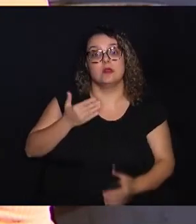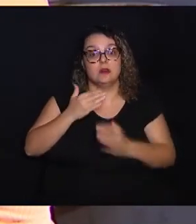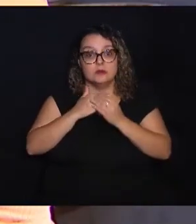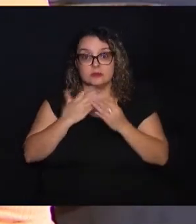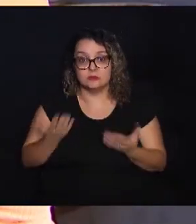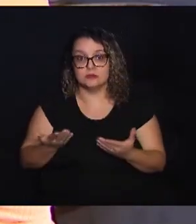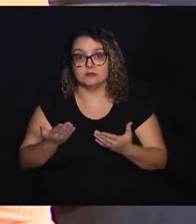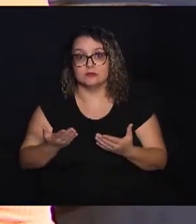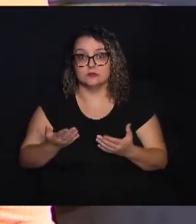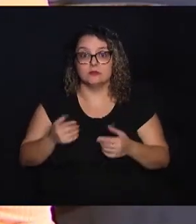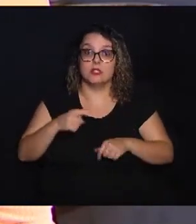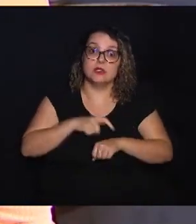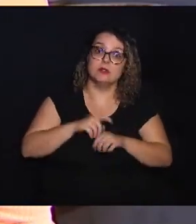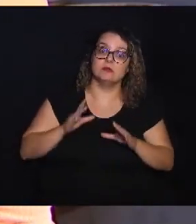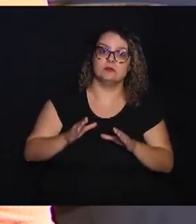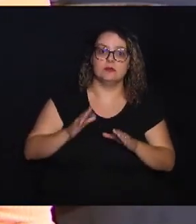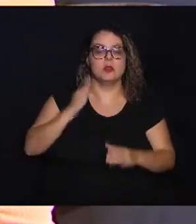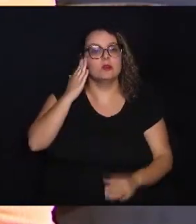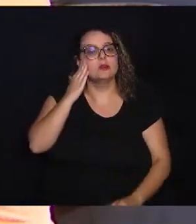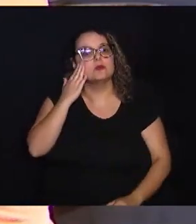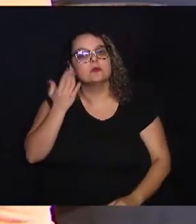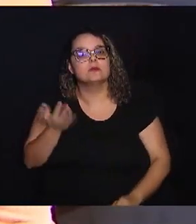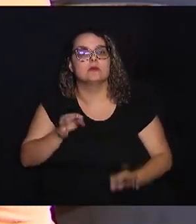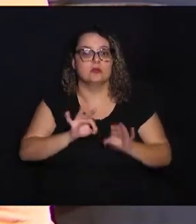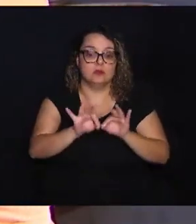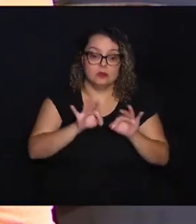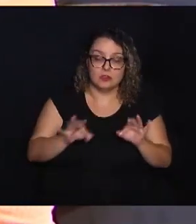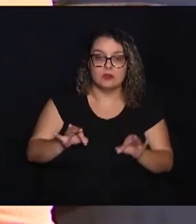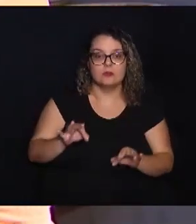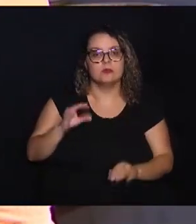Então, por enquanto, eu sei o tamanho que eu sou.